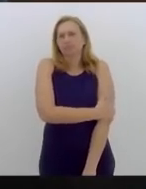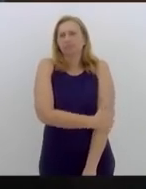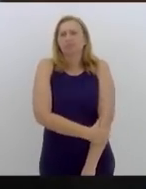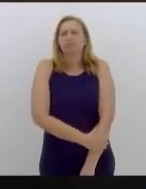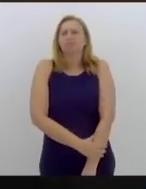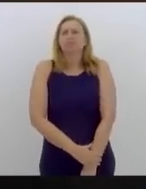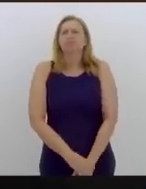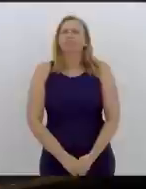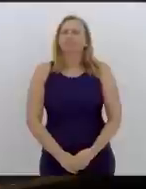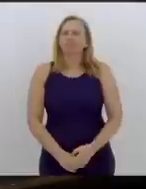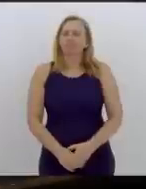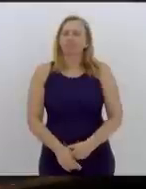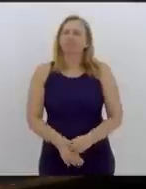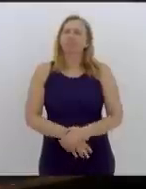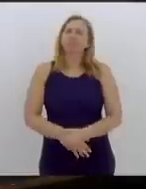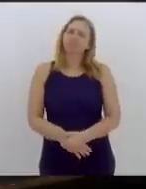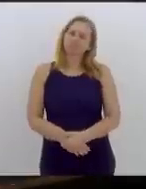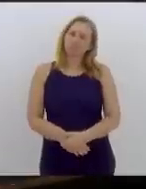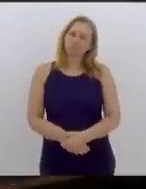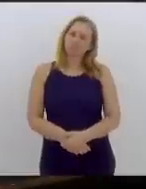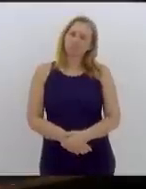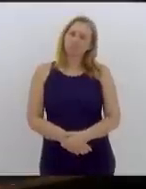vai falar